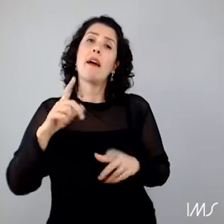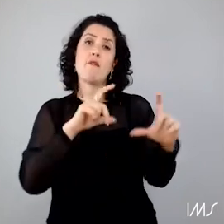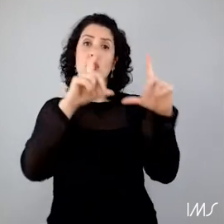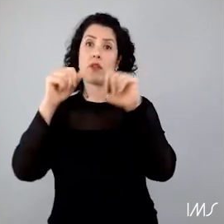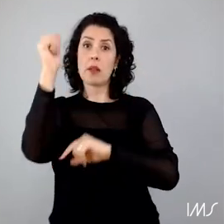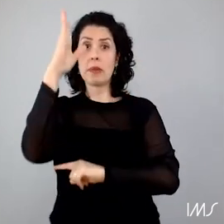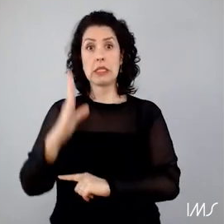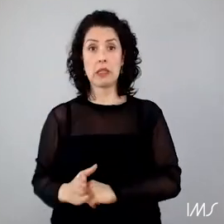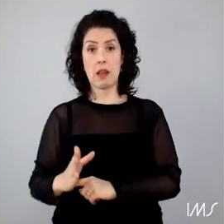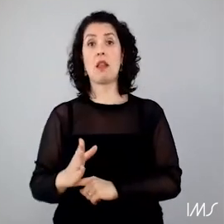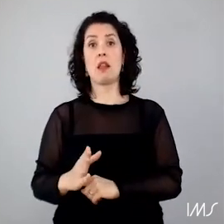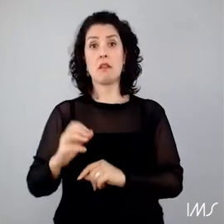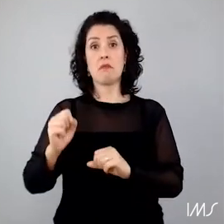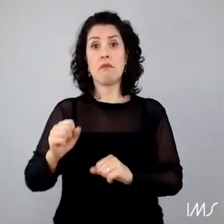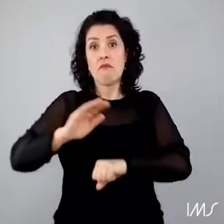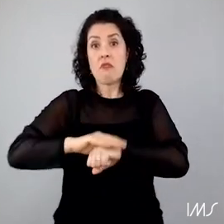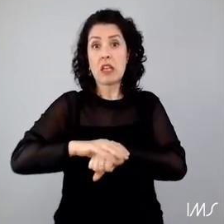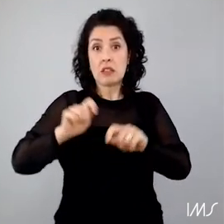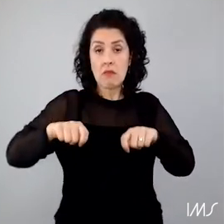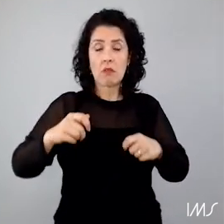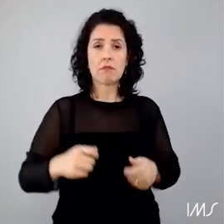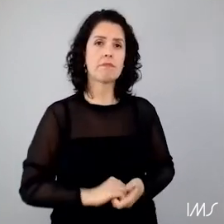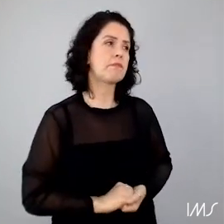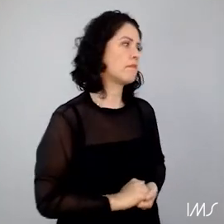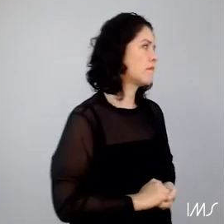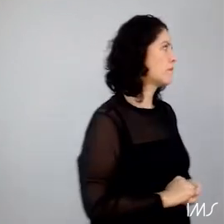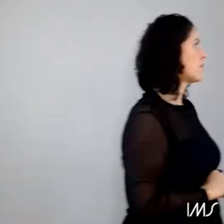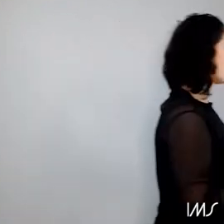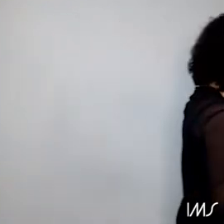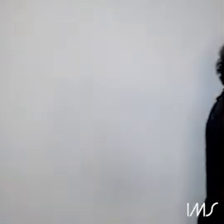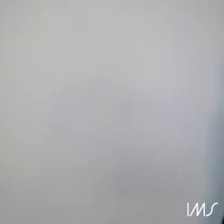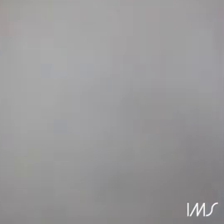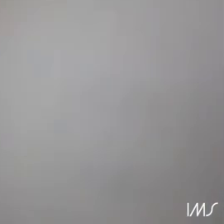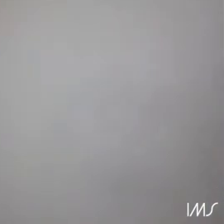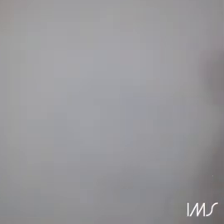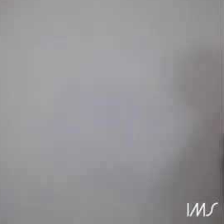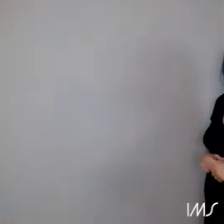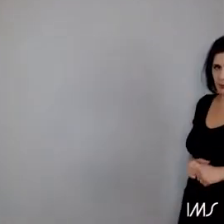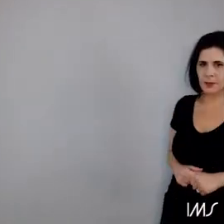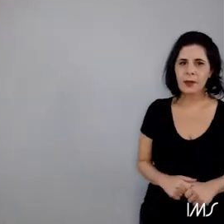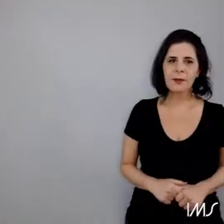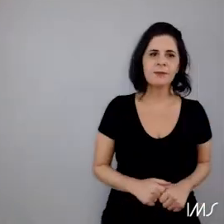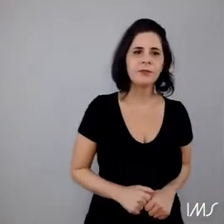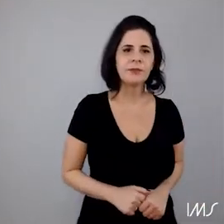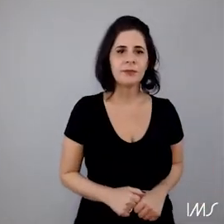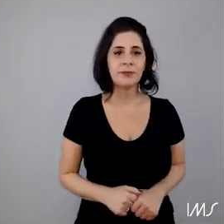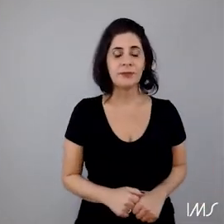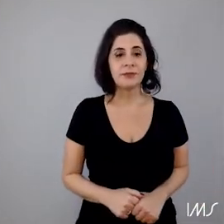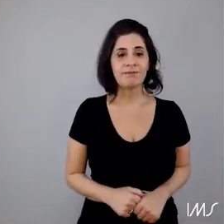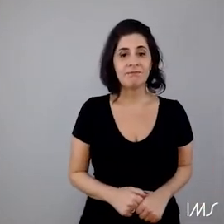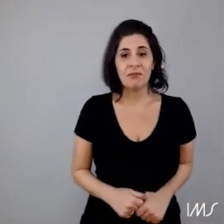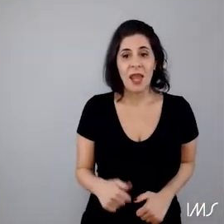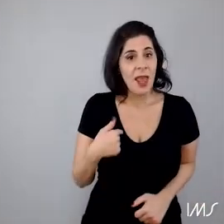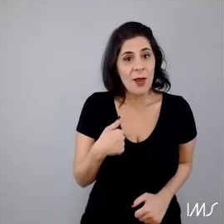Olha, acho que eu vou me candidatar a não responder, porque, na verdade, não tenho uma resposta específica.